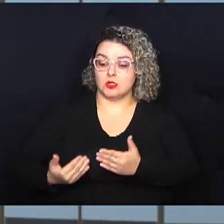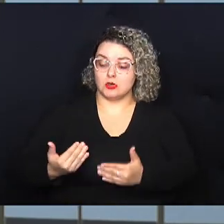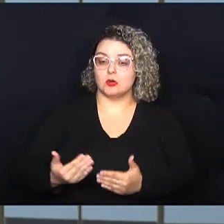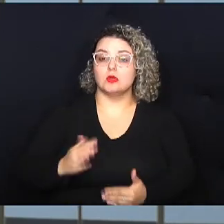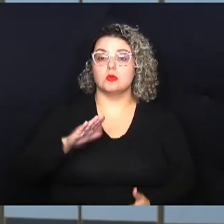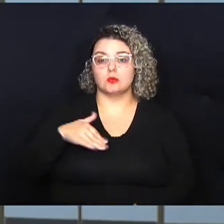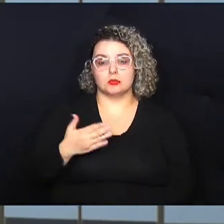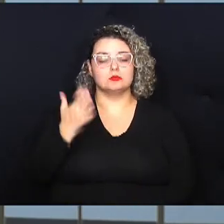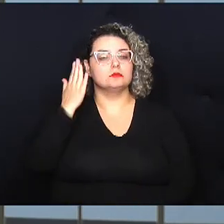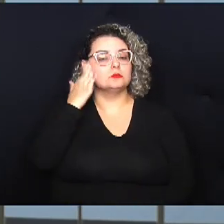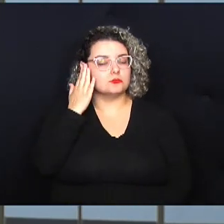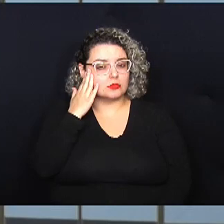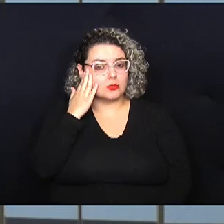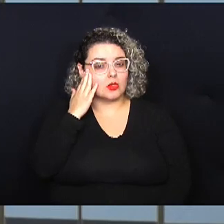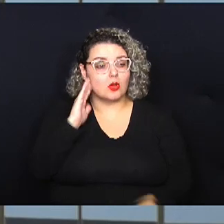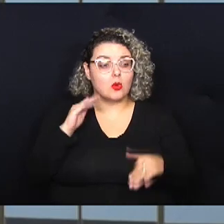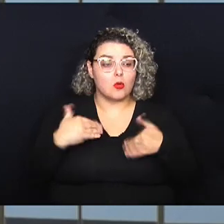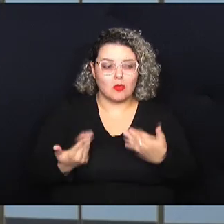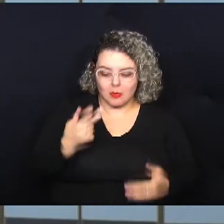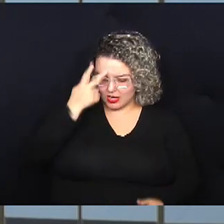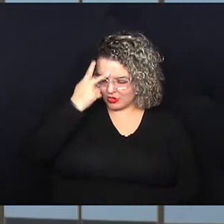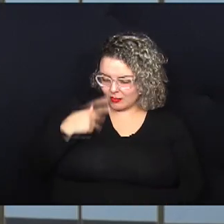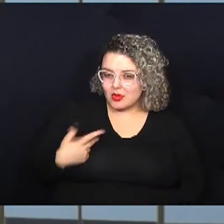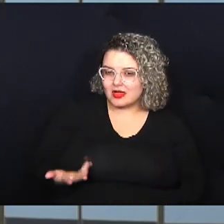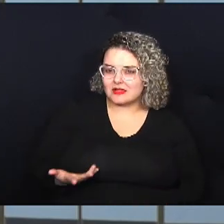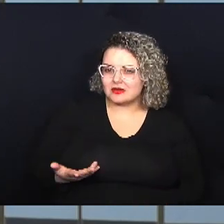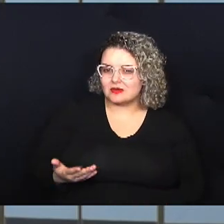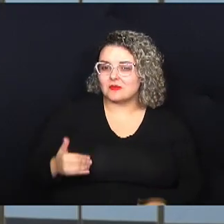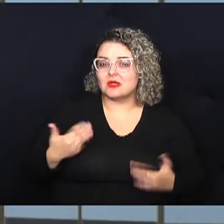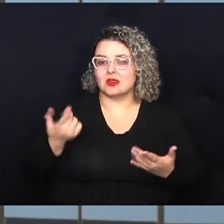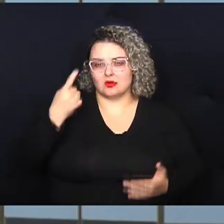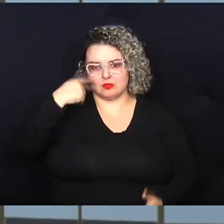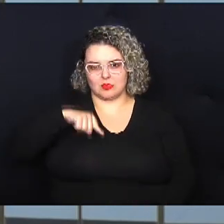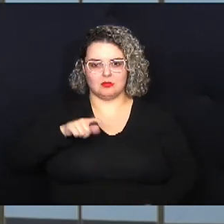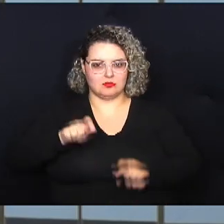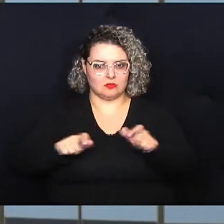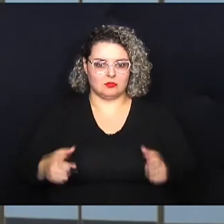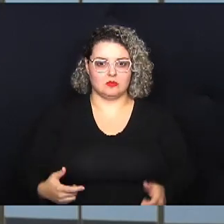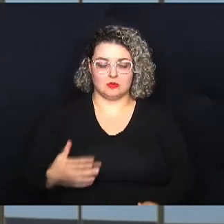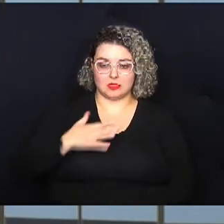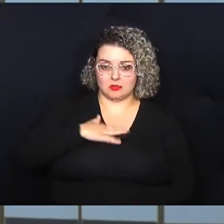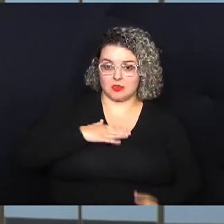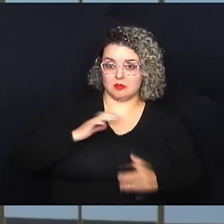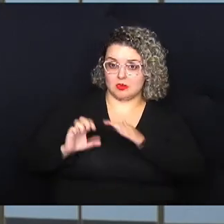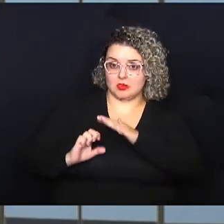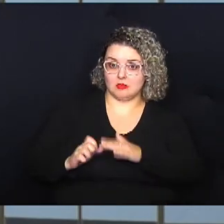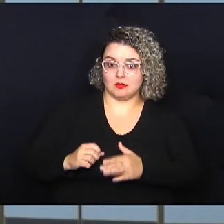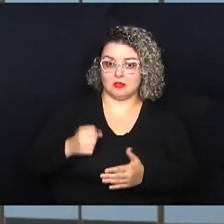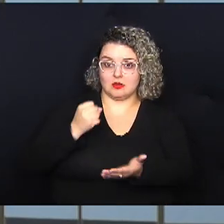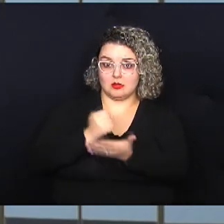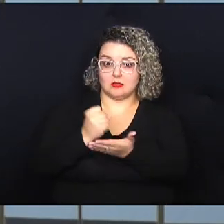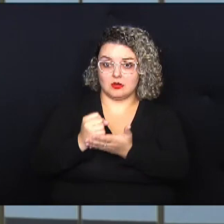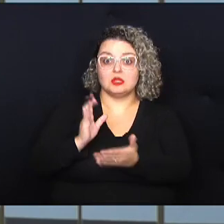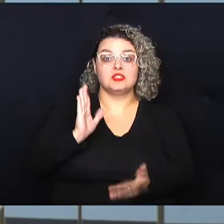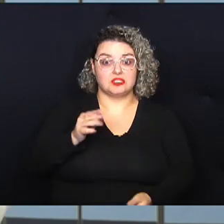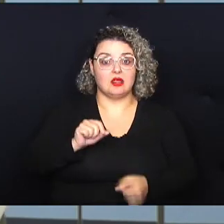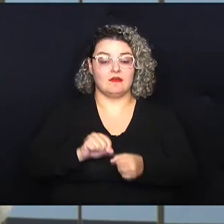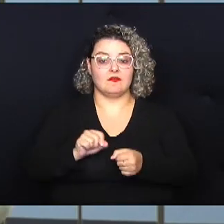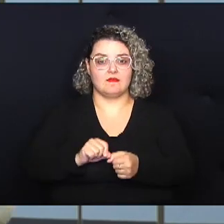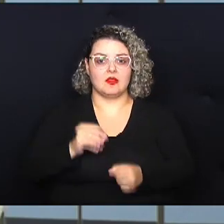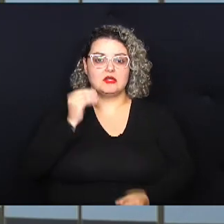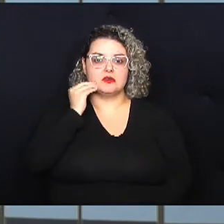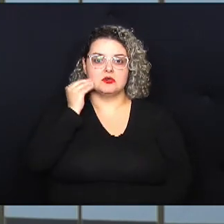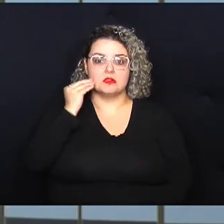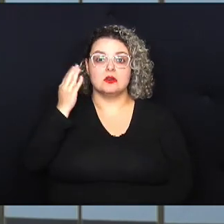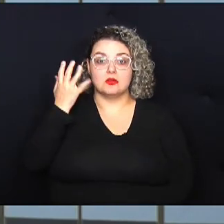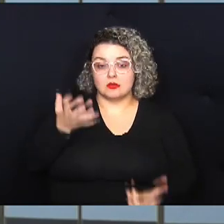sabe qual é o seu e quais são as das pessoas, que lá na empresa eu faço admissão e já faço esse teste, que eu quero saber aonde eu ponho